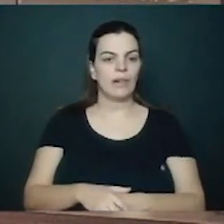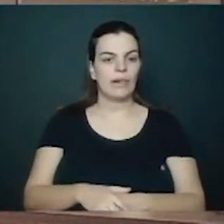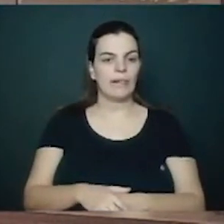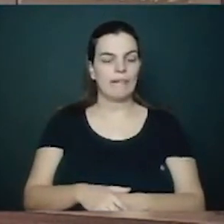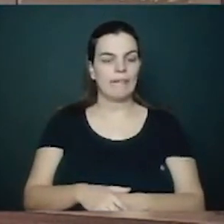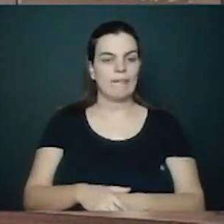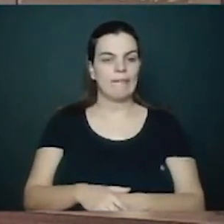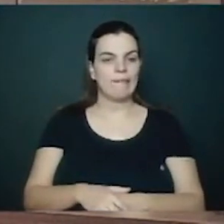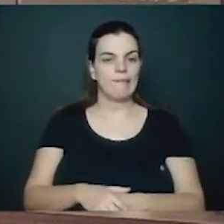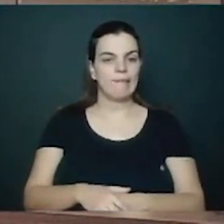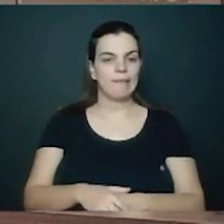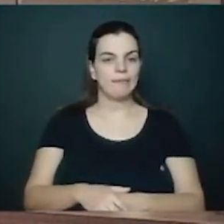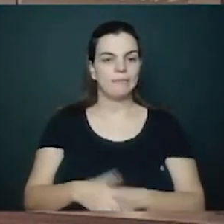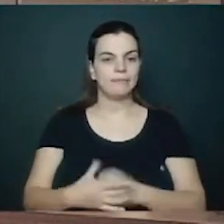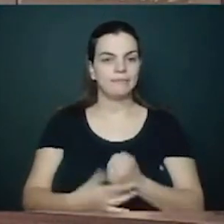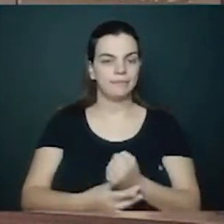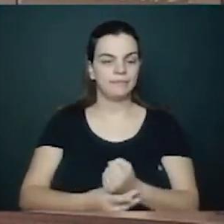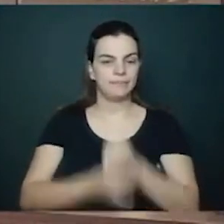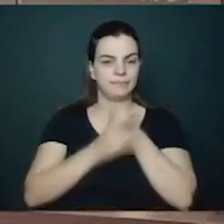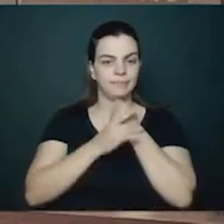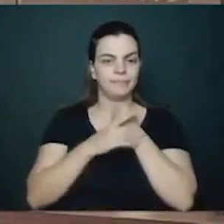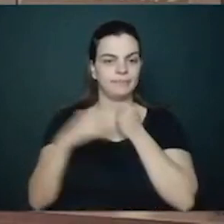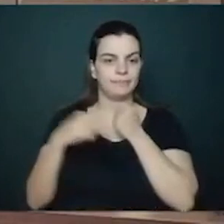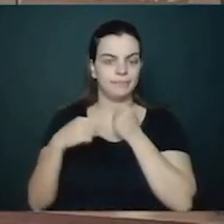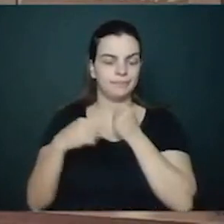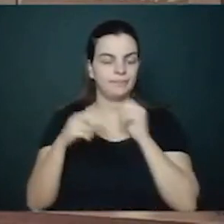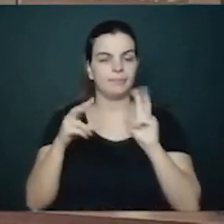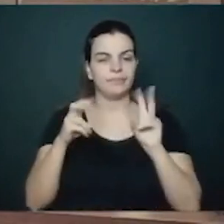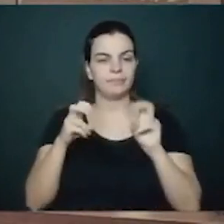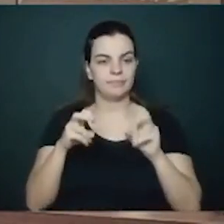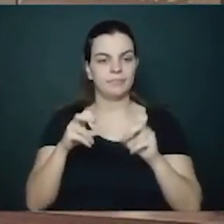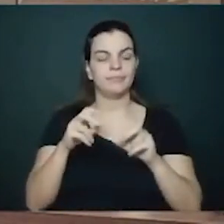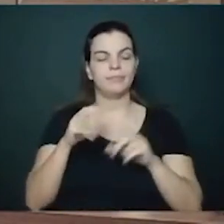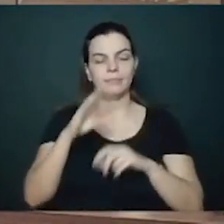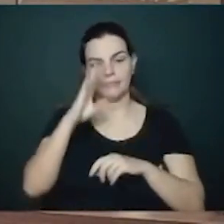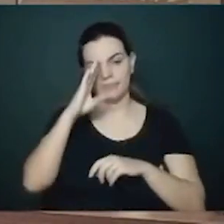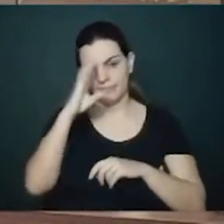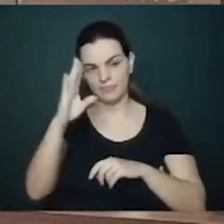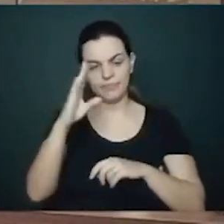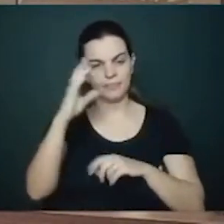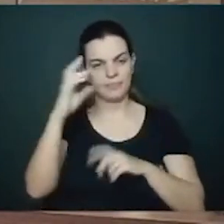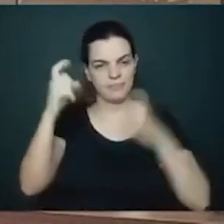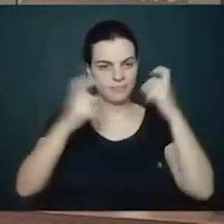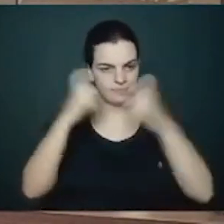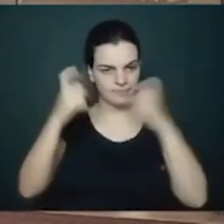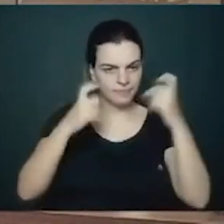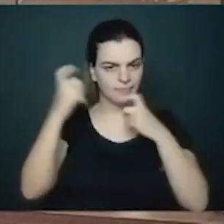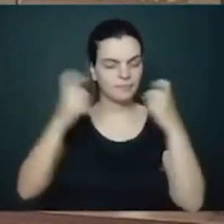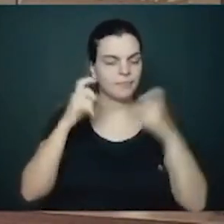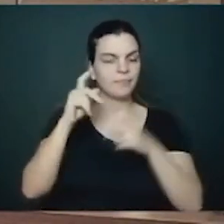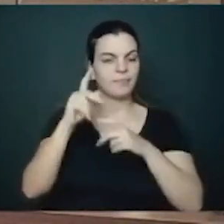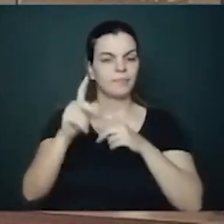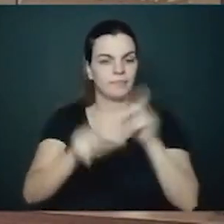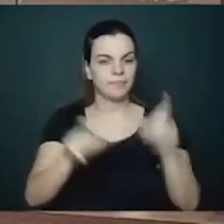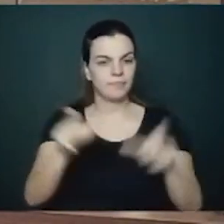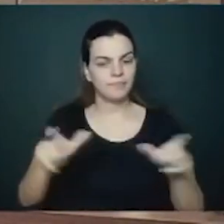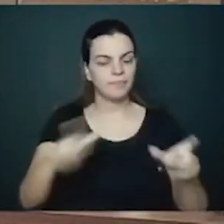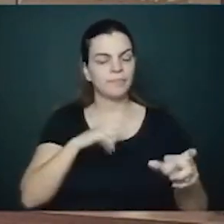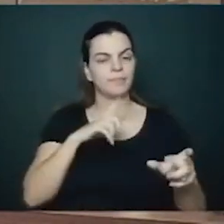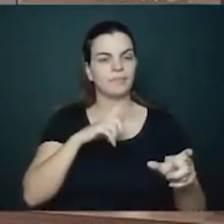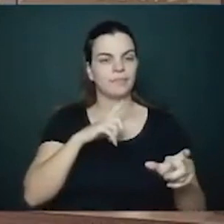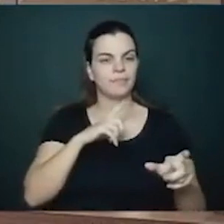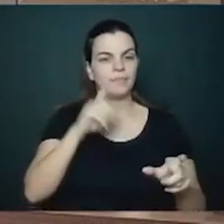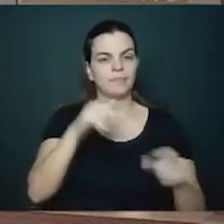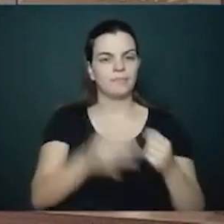uma das pautas que a população mais se preocupa hoje em dia, a segurança, a saúde,